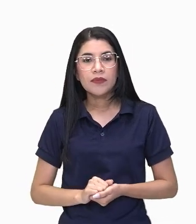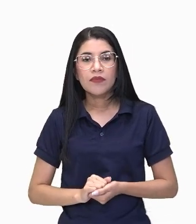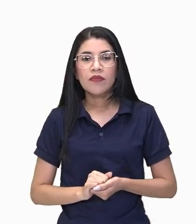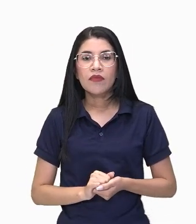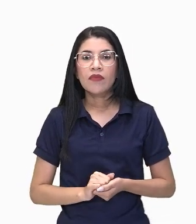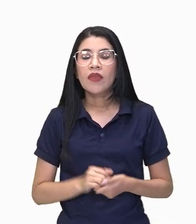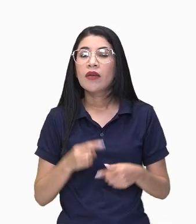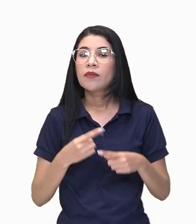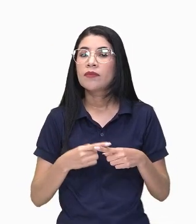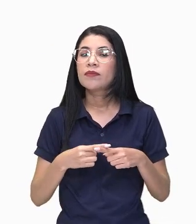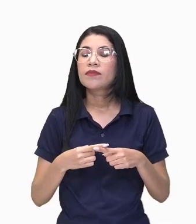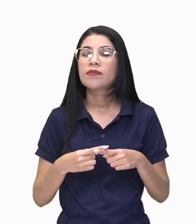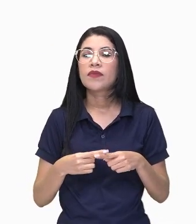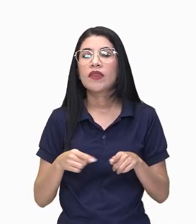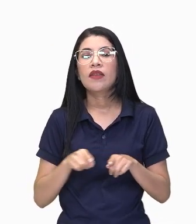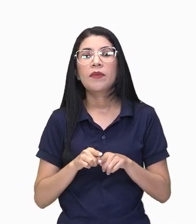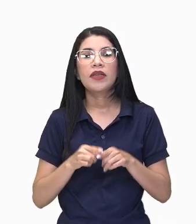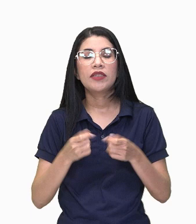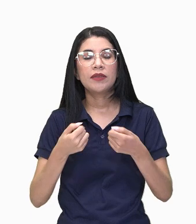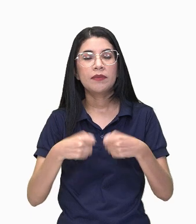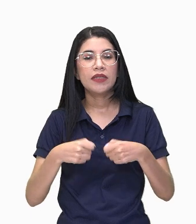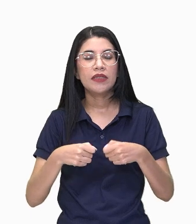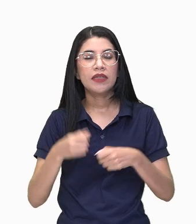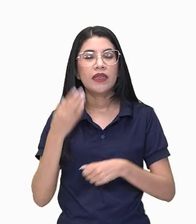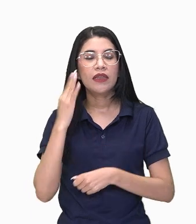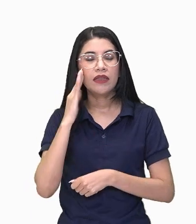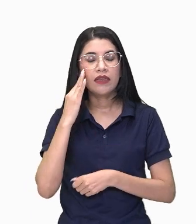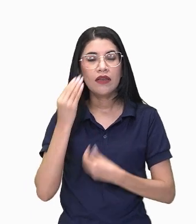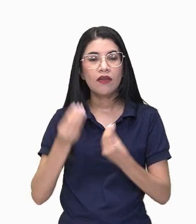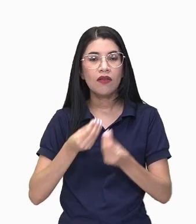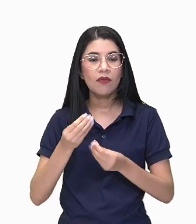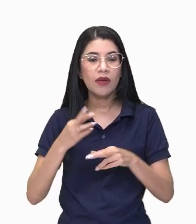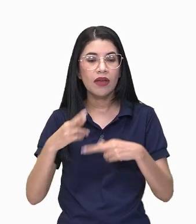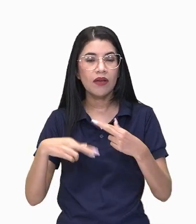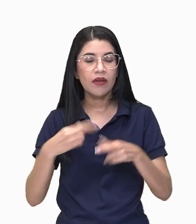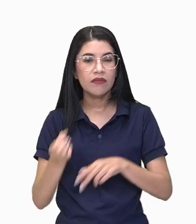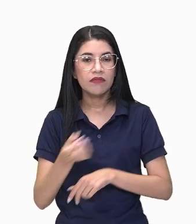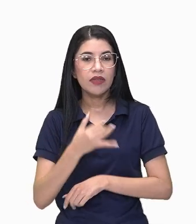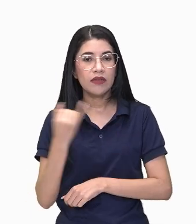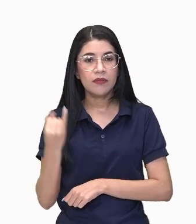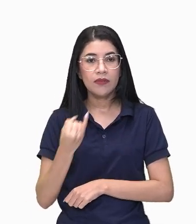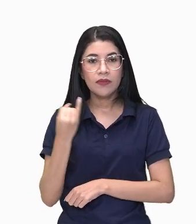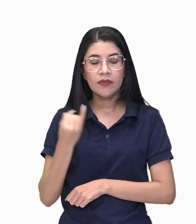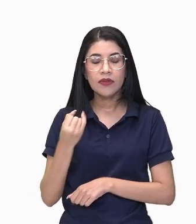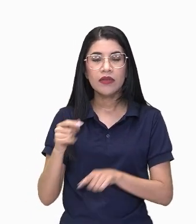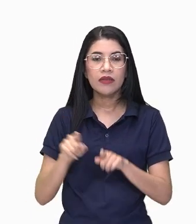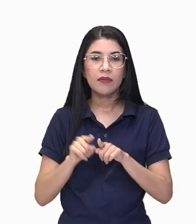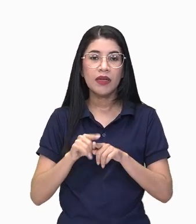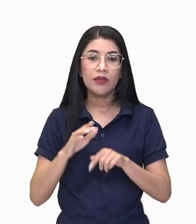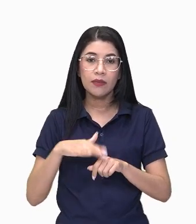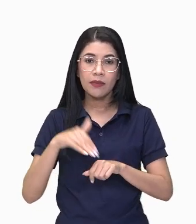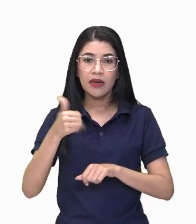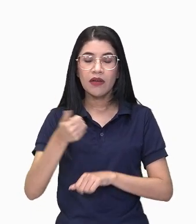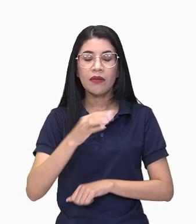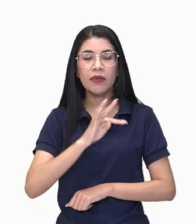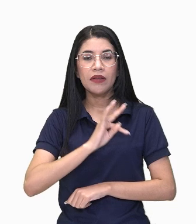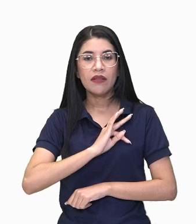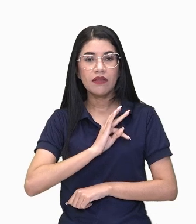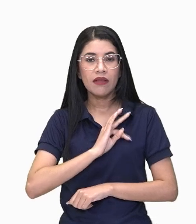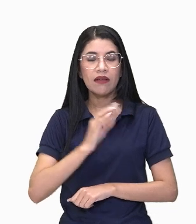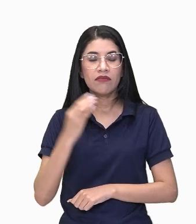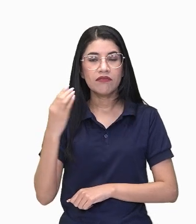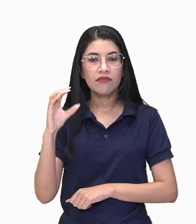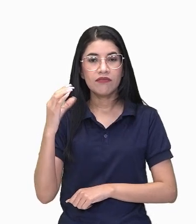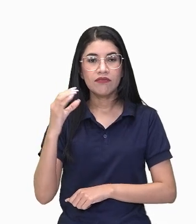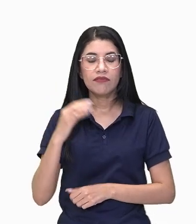nós vamos ver também essa importância desse renascimento aqui, né? Desse aperfeiçoamento técnico e